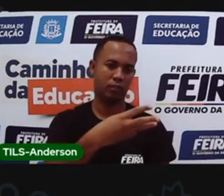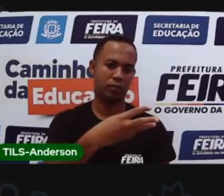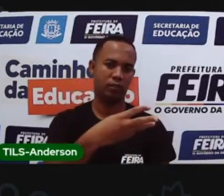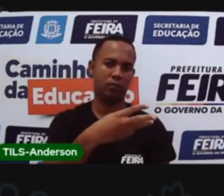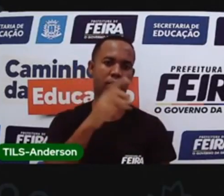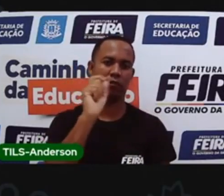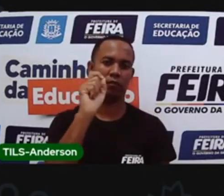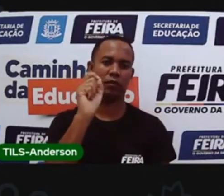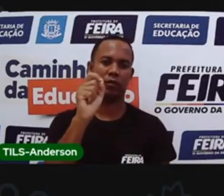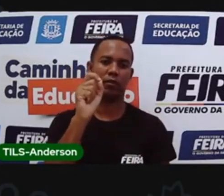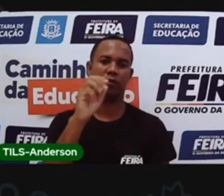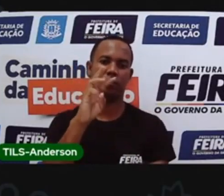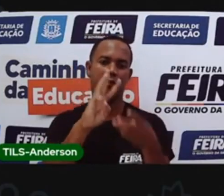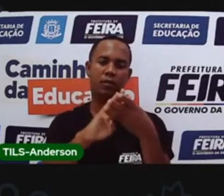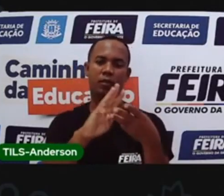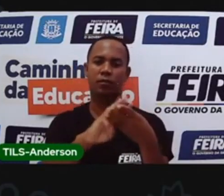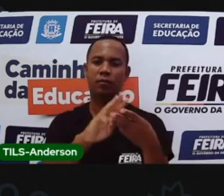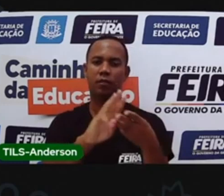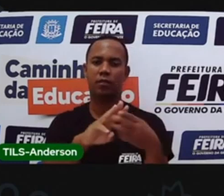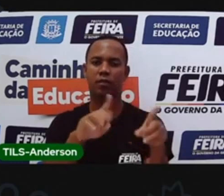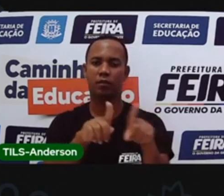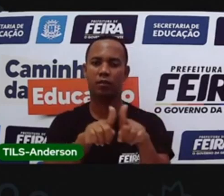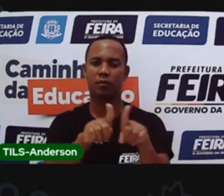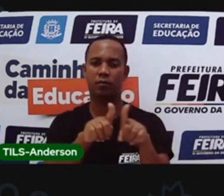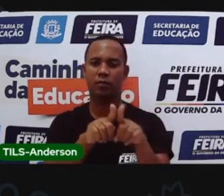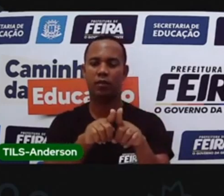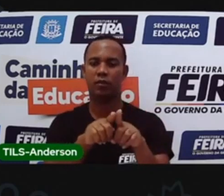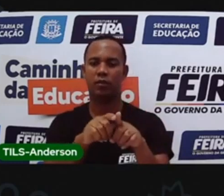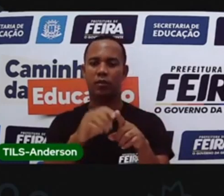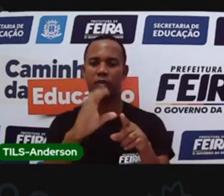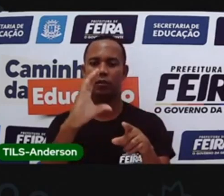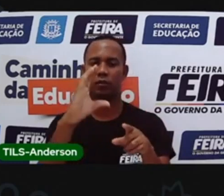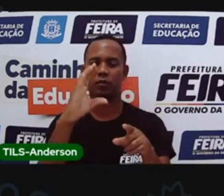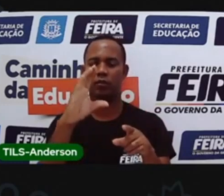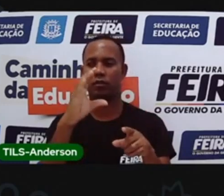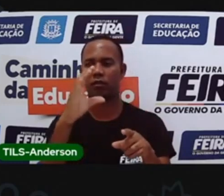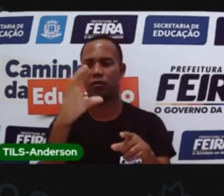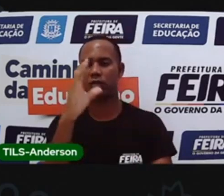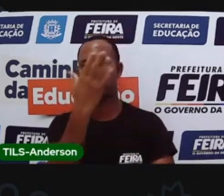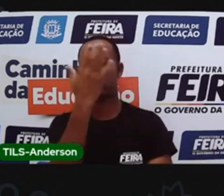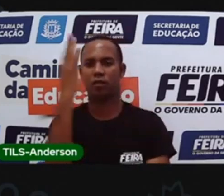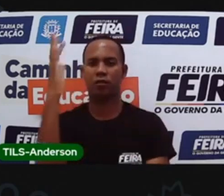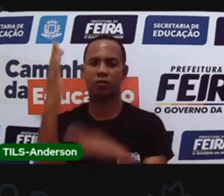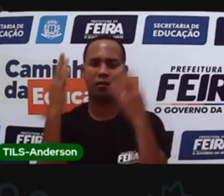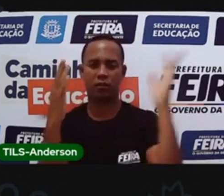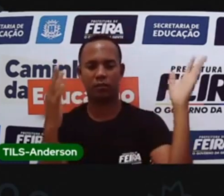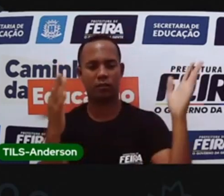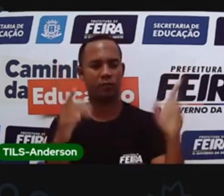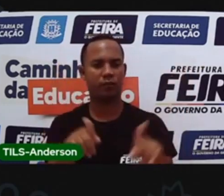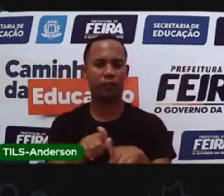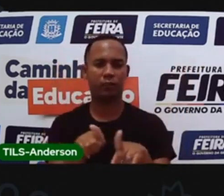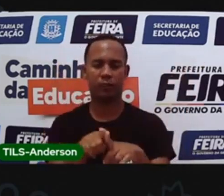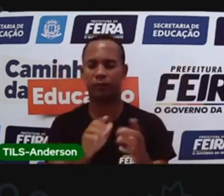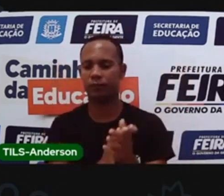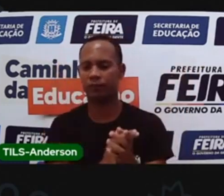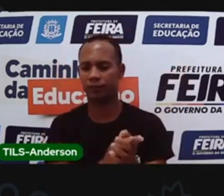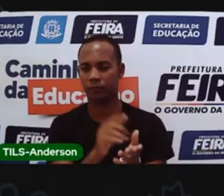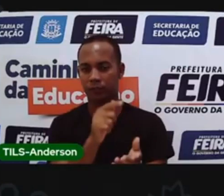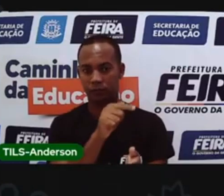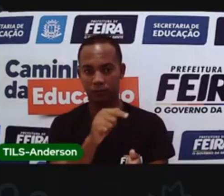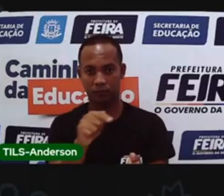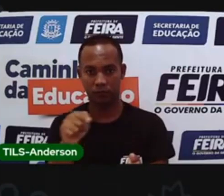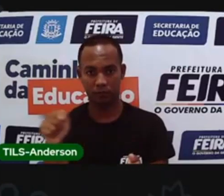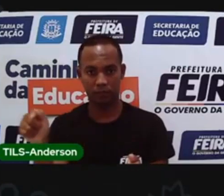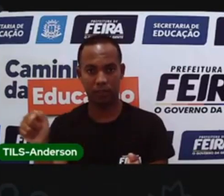de quê? Matemática e Ciências da Natureza. Bom, durante essa semana, como a